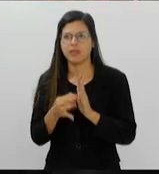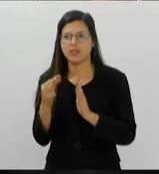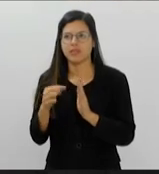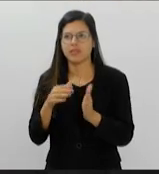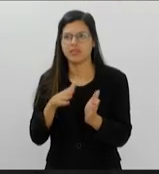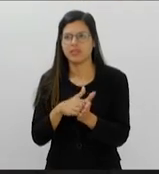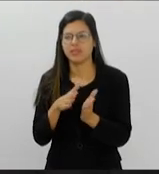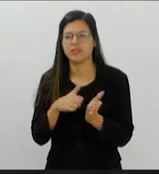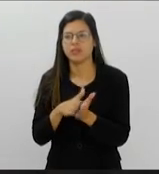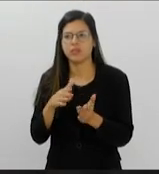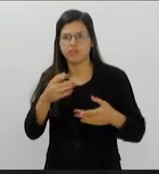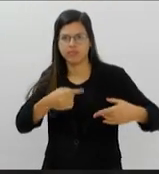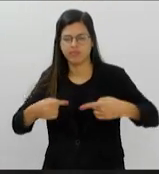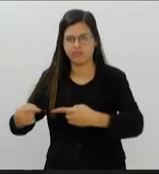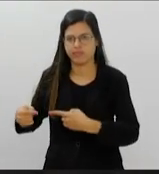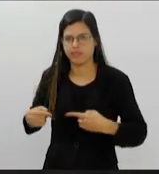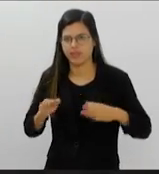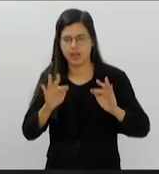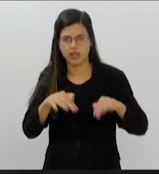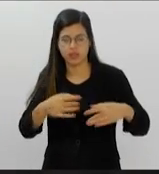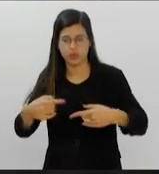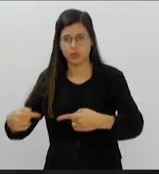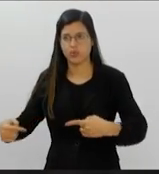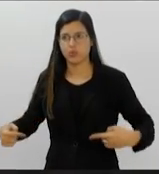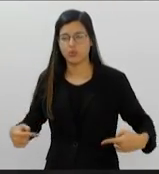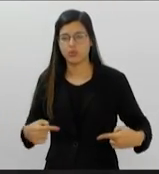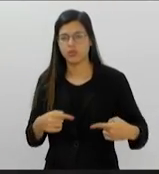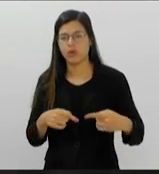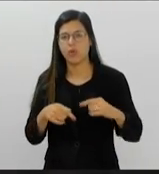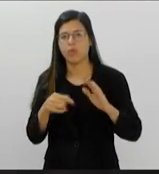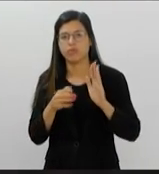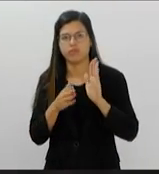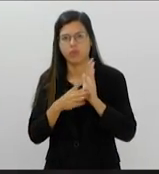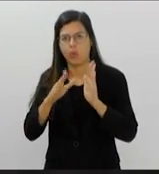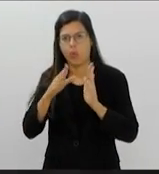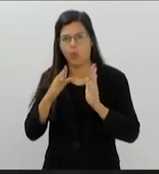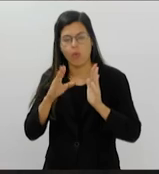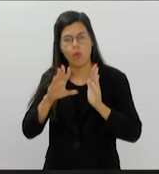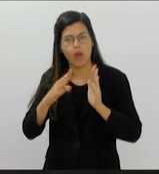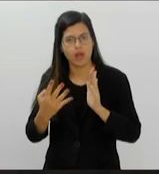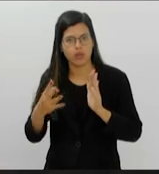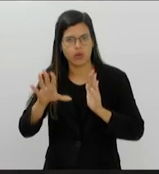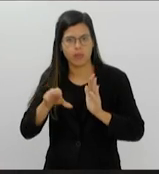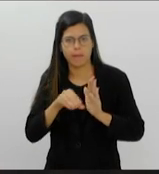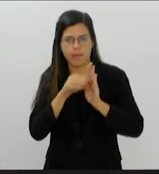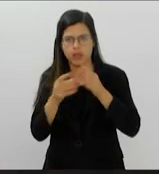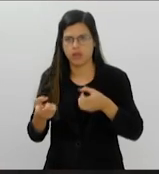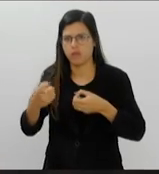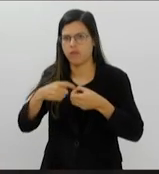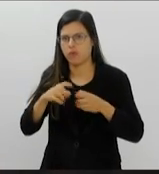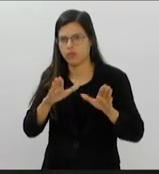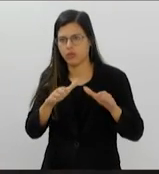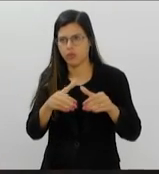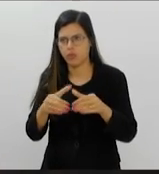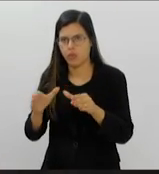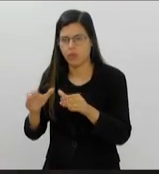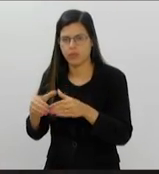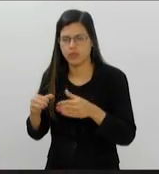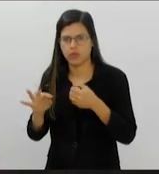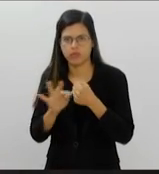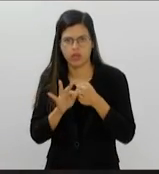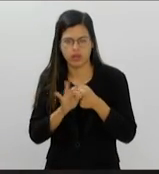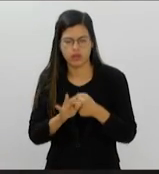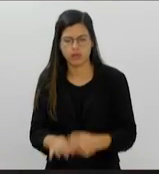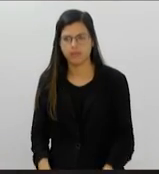não havendo quem queira discutir, encerrada a discussão, a presente proposta recebeu 4 emendas e retorna às comissões